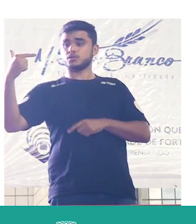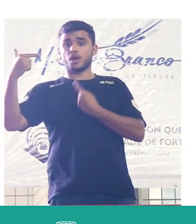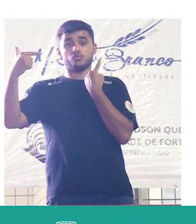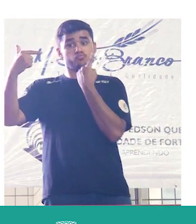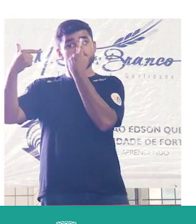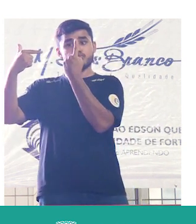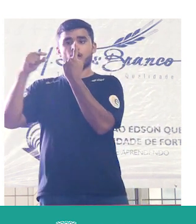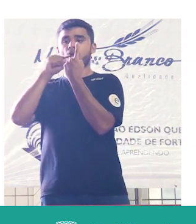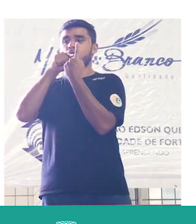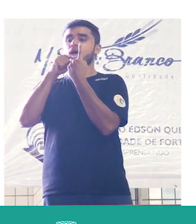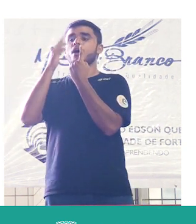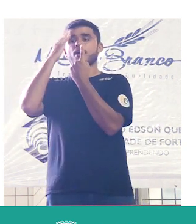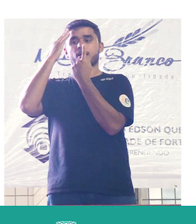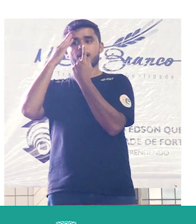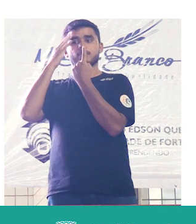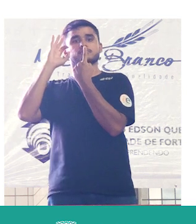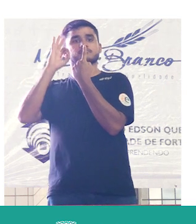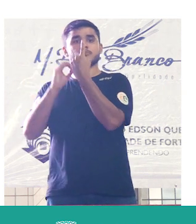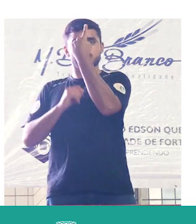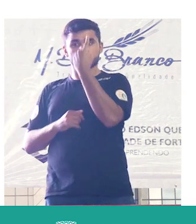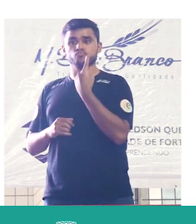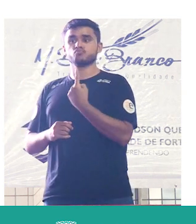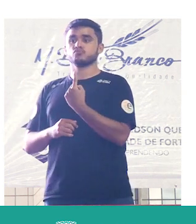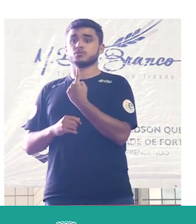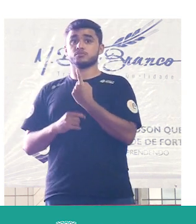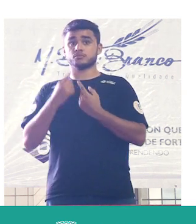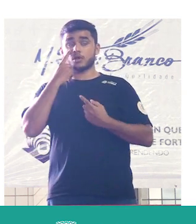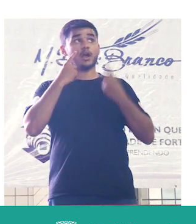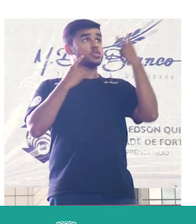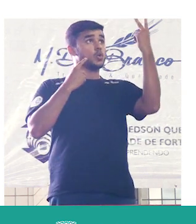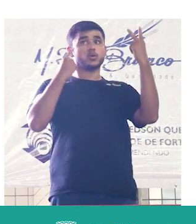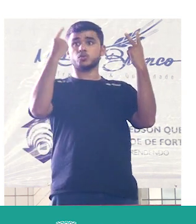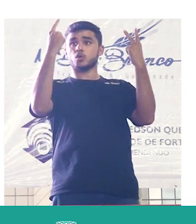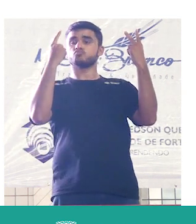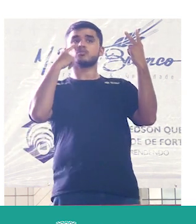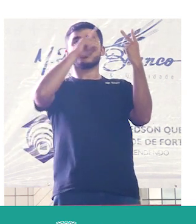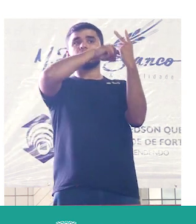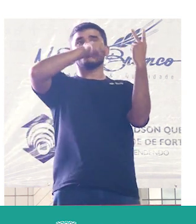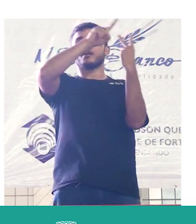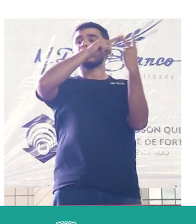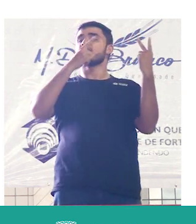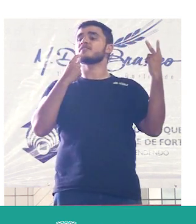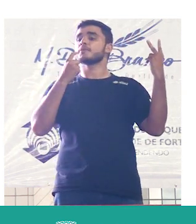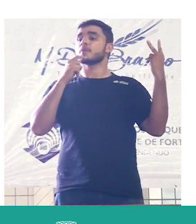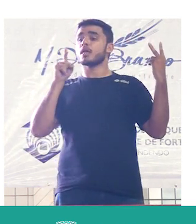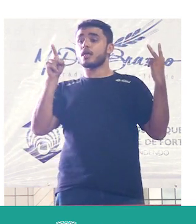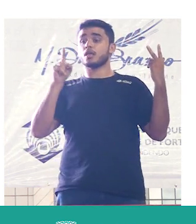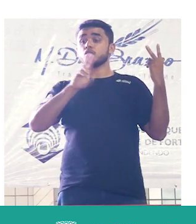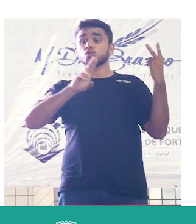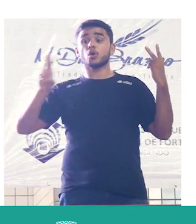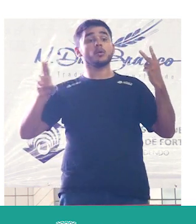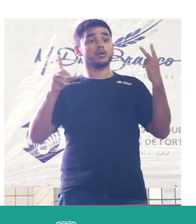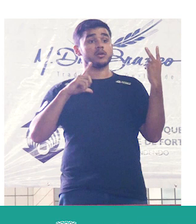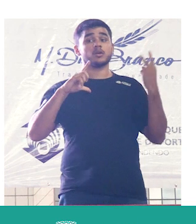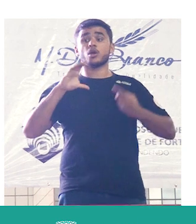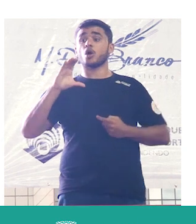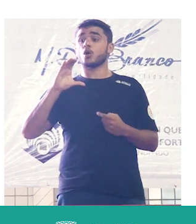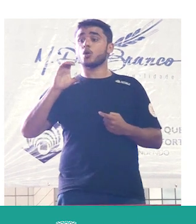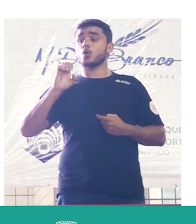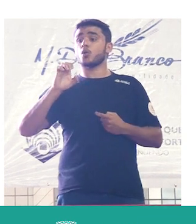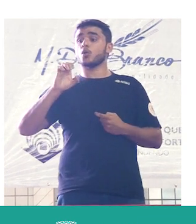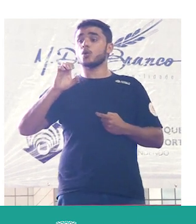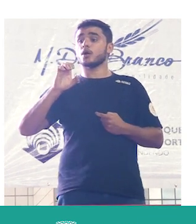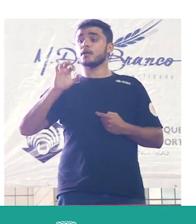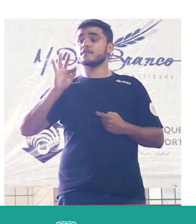CO2. Esses números que aparecem circulados em vermelho são chamados